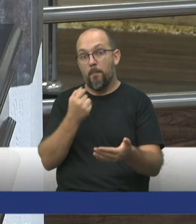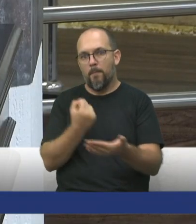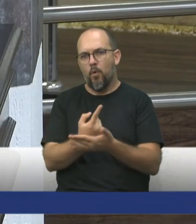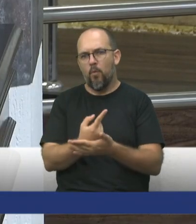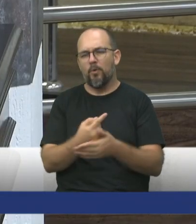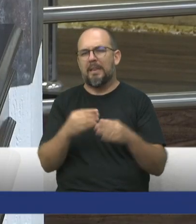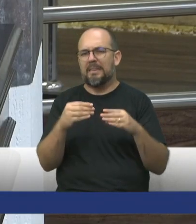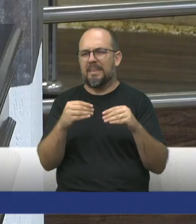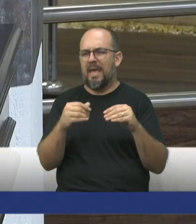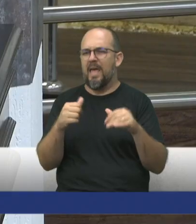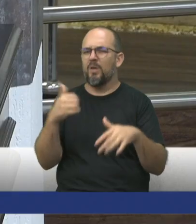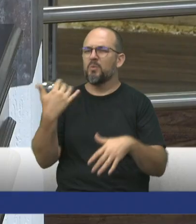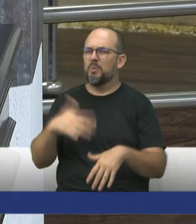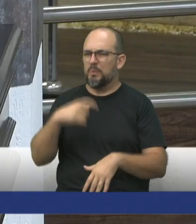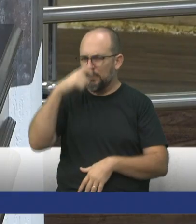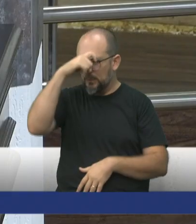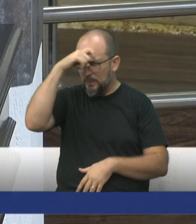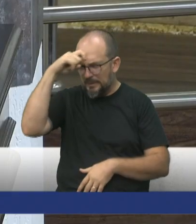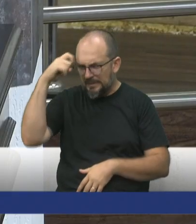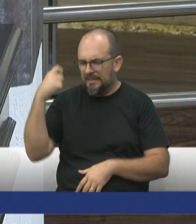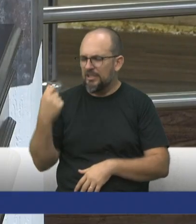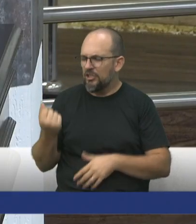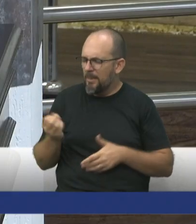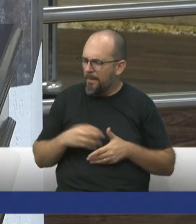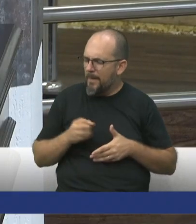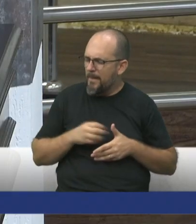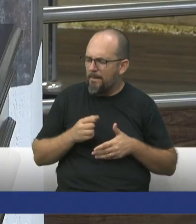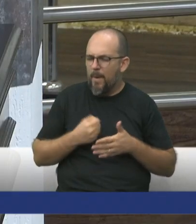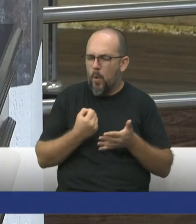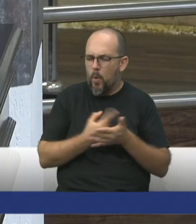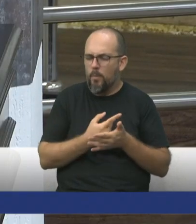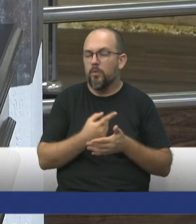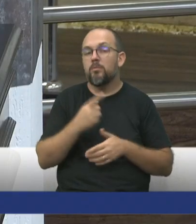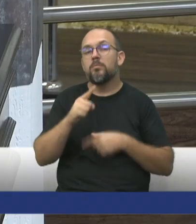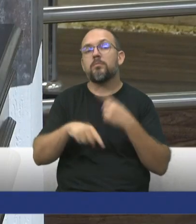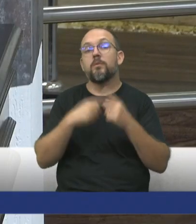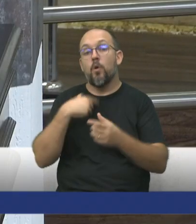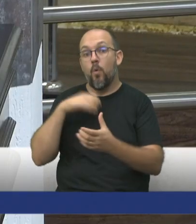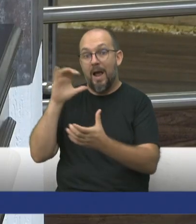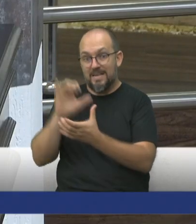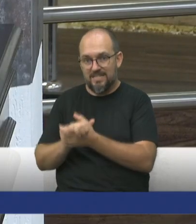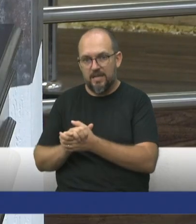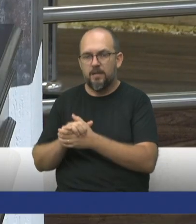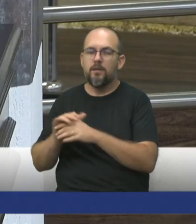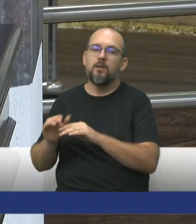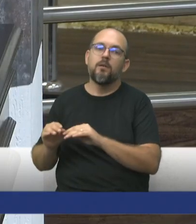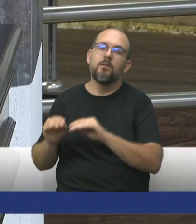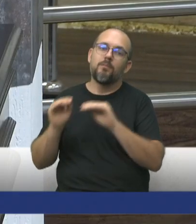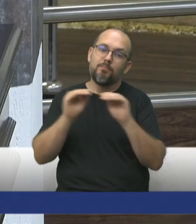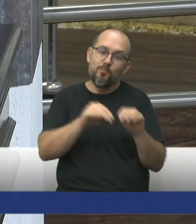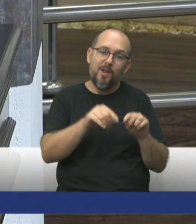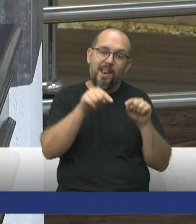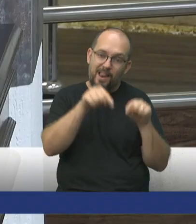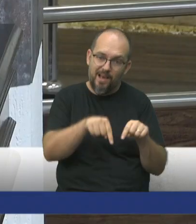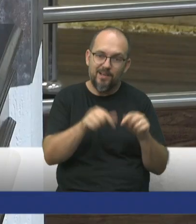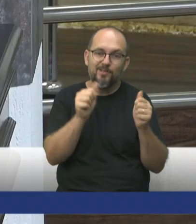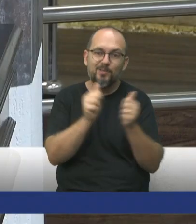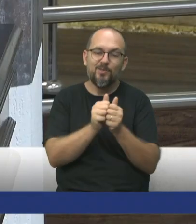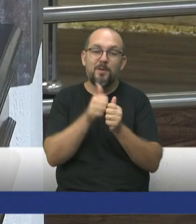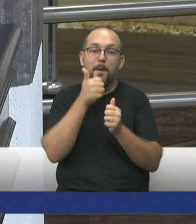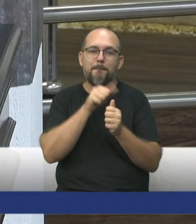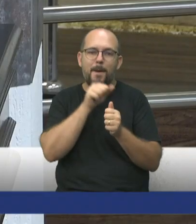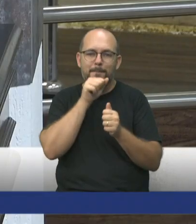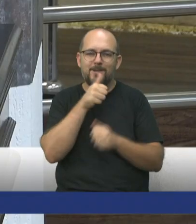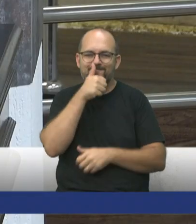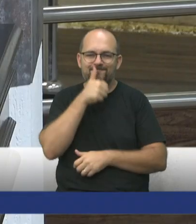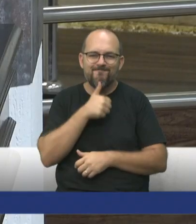muito sacrifício lá. E quando eu casei, eu fui morar lá, em 2 cômodos, que a minha mãe, com muito